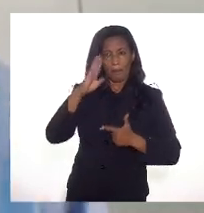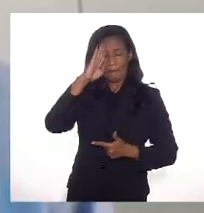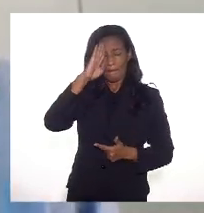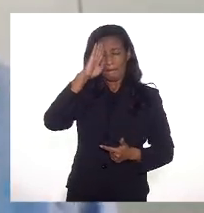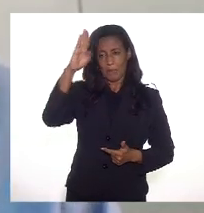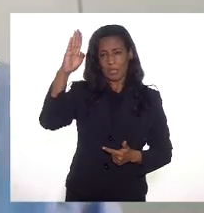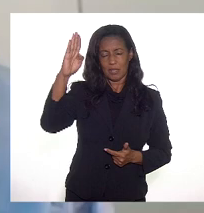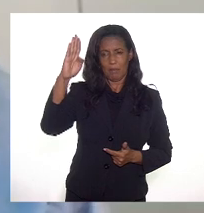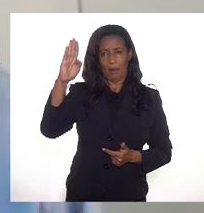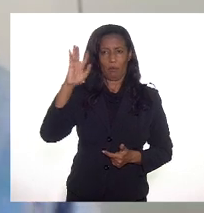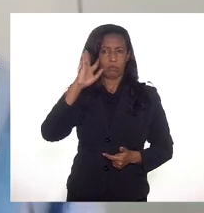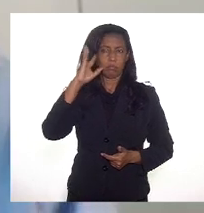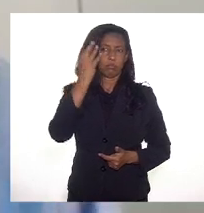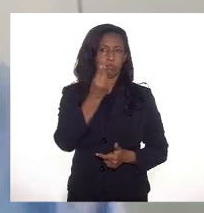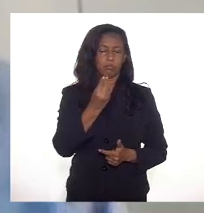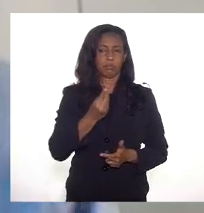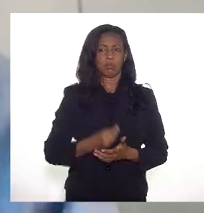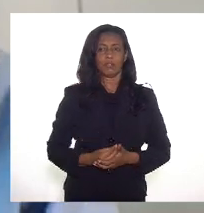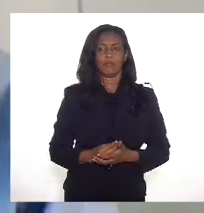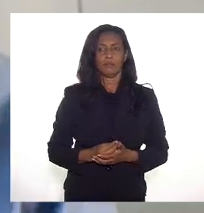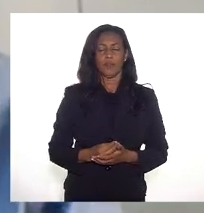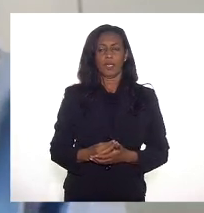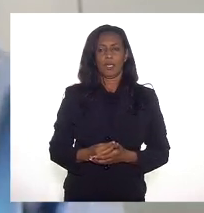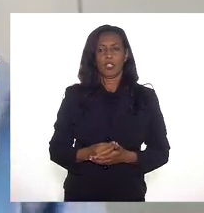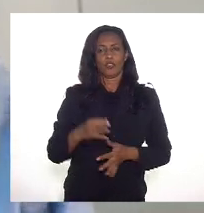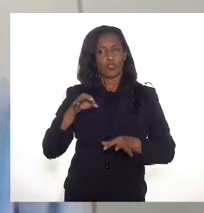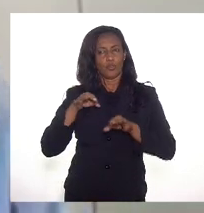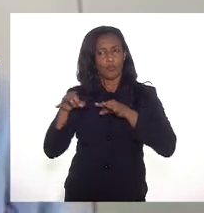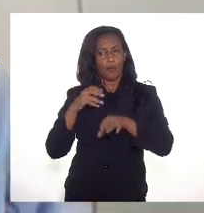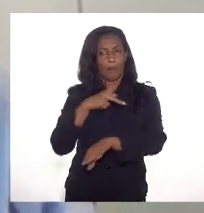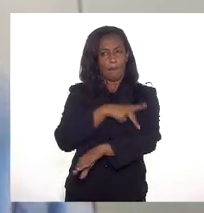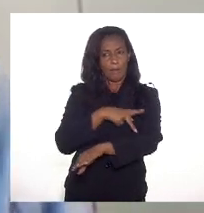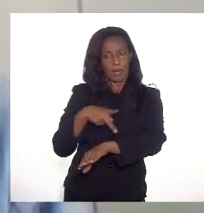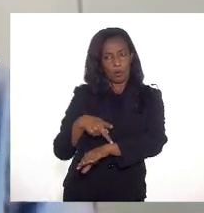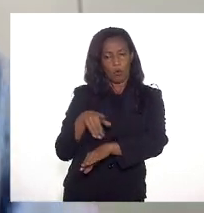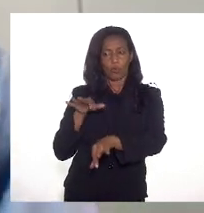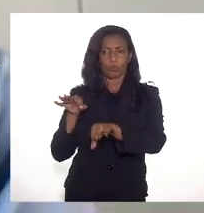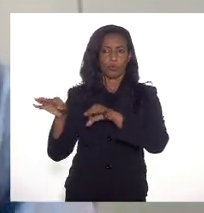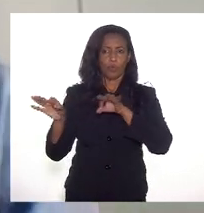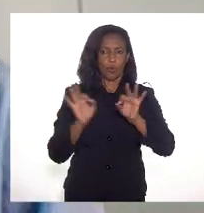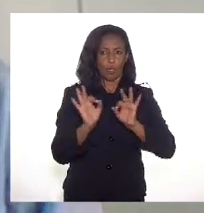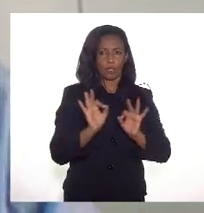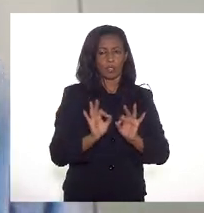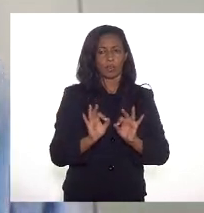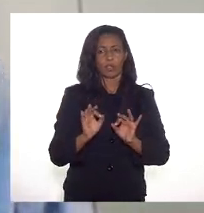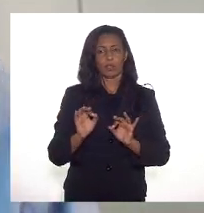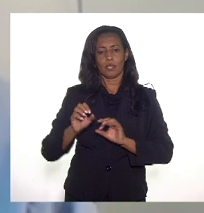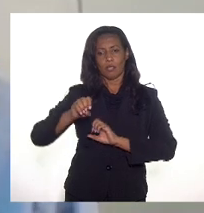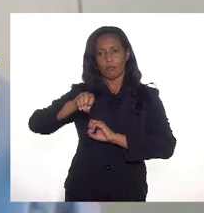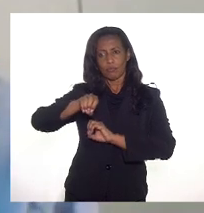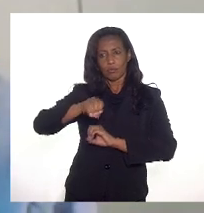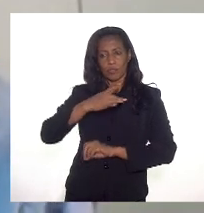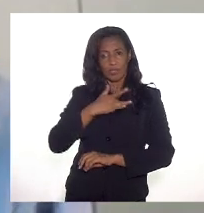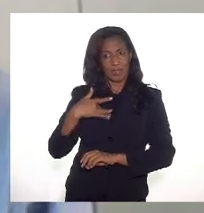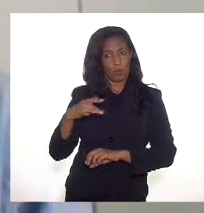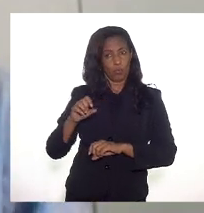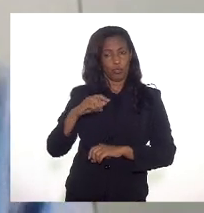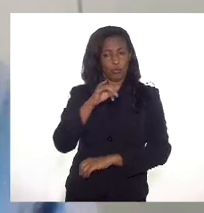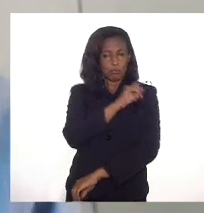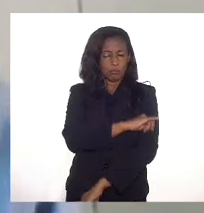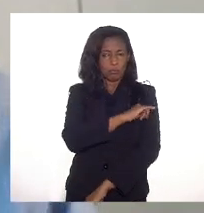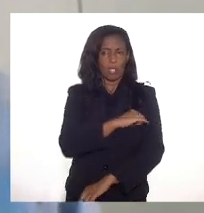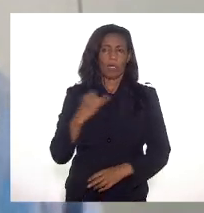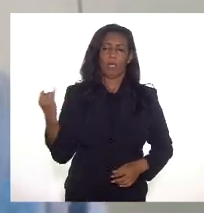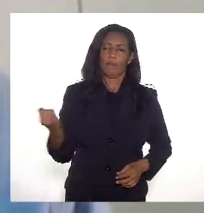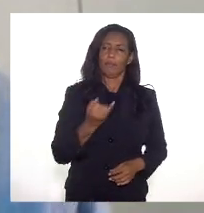para essas decisões, de caráter pedagógico, de caráter de organização da educação do Estado do Rio de Janeiro, é importante que